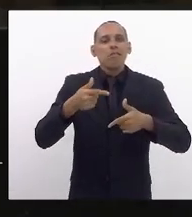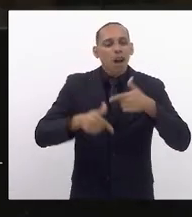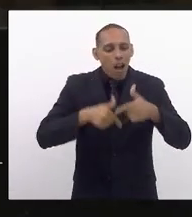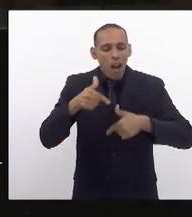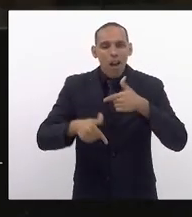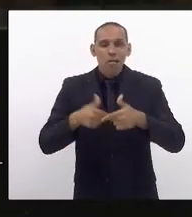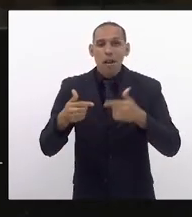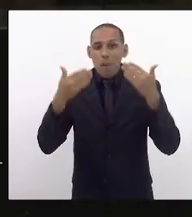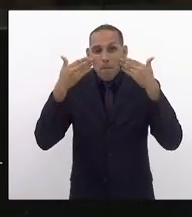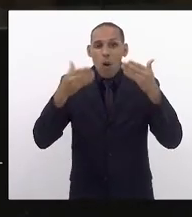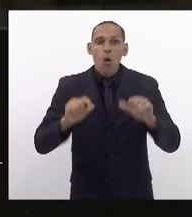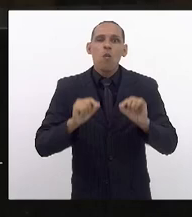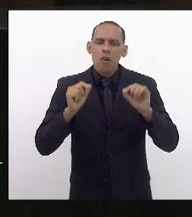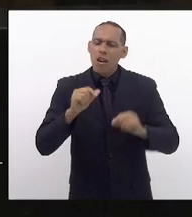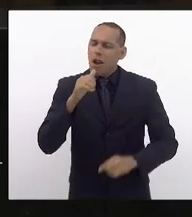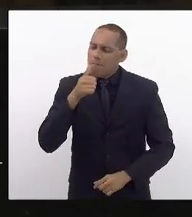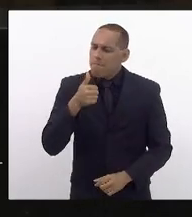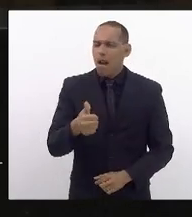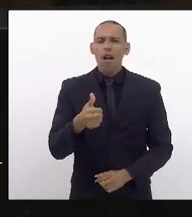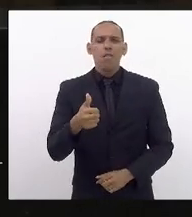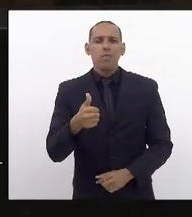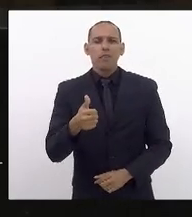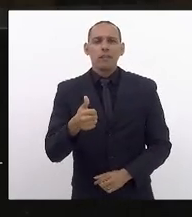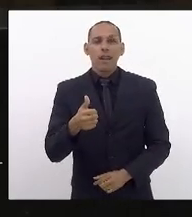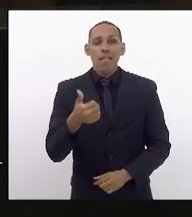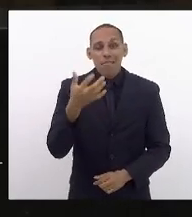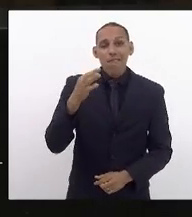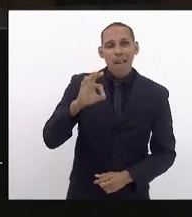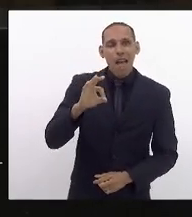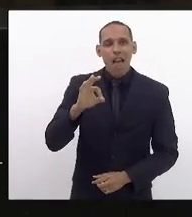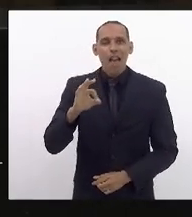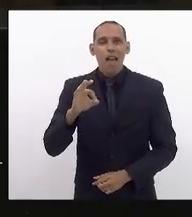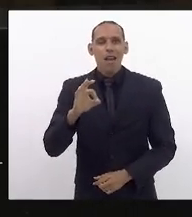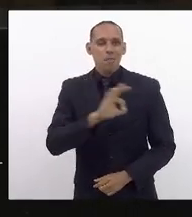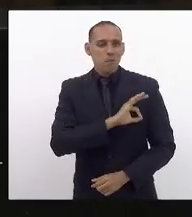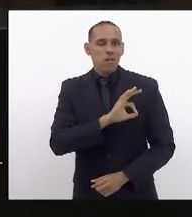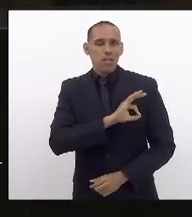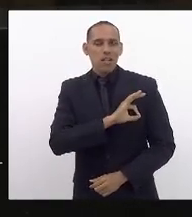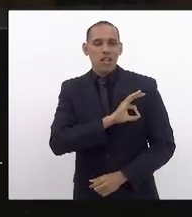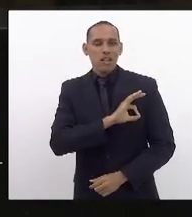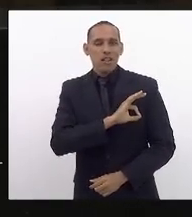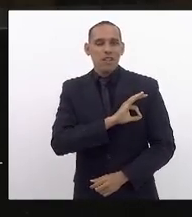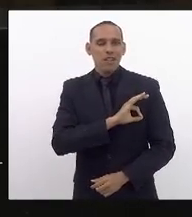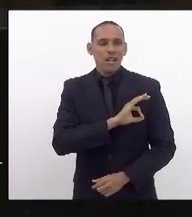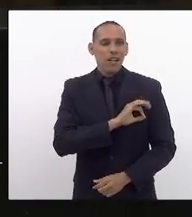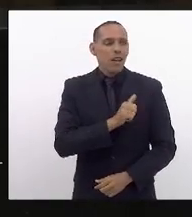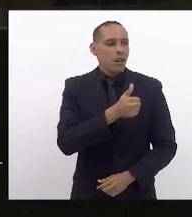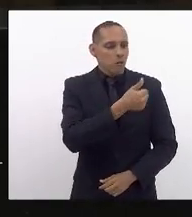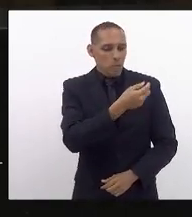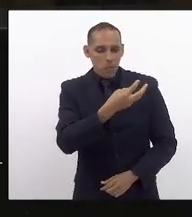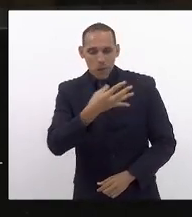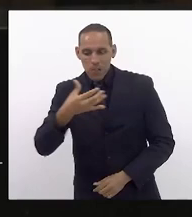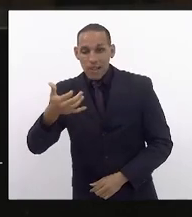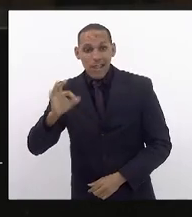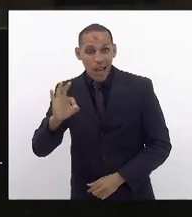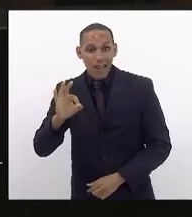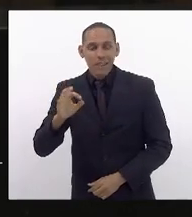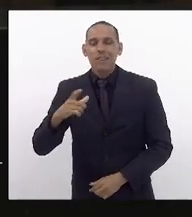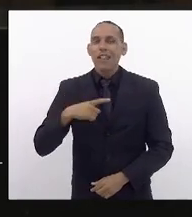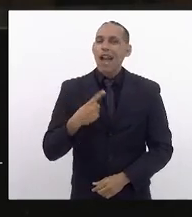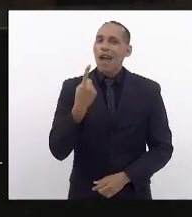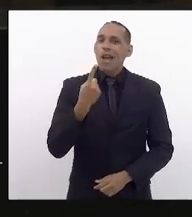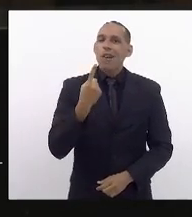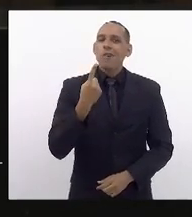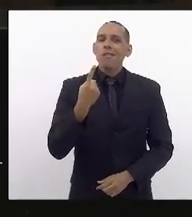revelou muito eficaz. A cada 10 policiais na cidade, existe um assistente social que